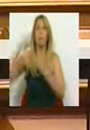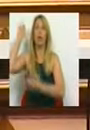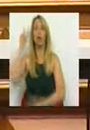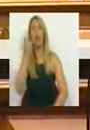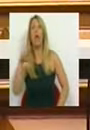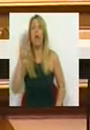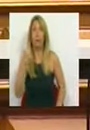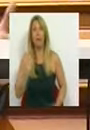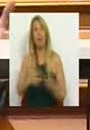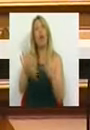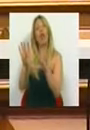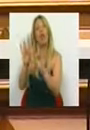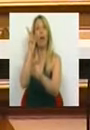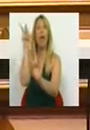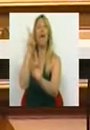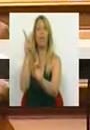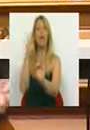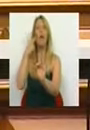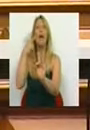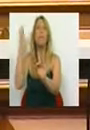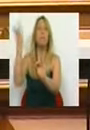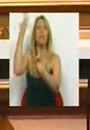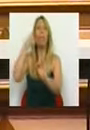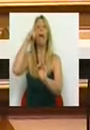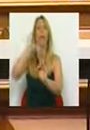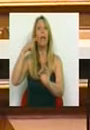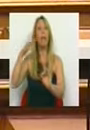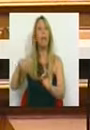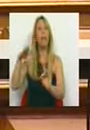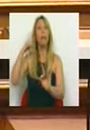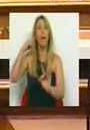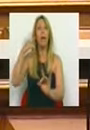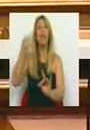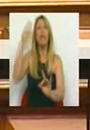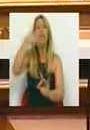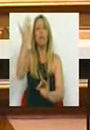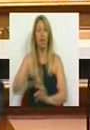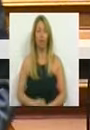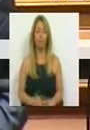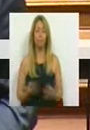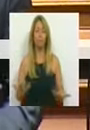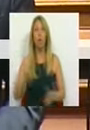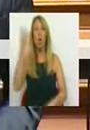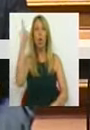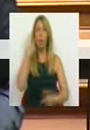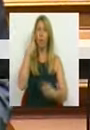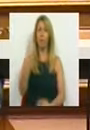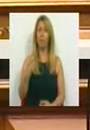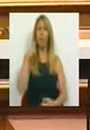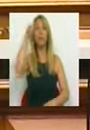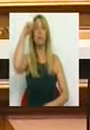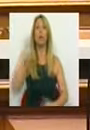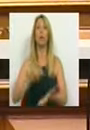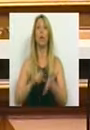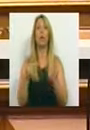menos aqueles que atingem 20 dias de idade. E, portanto, parece-se importante. Aliás, quando foi identificada a dificuldade técnica que